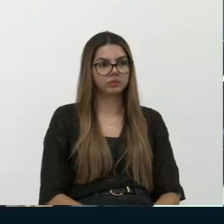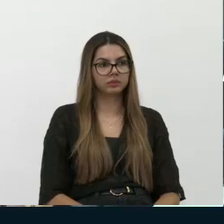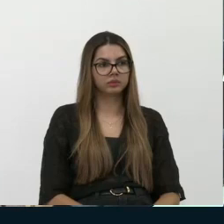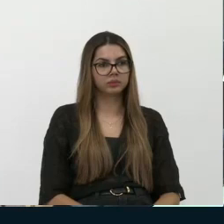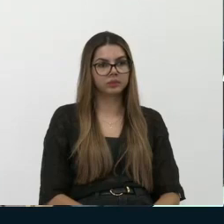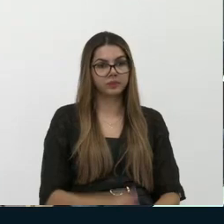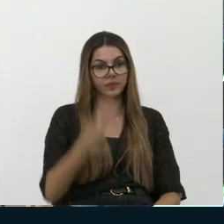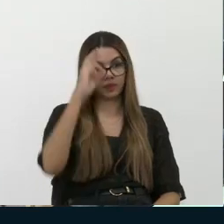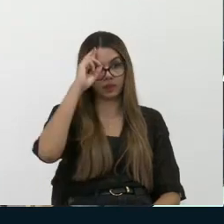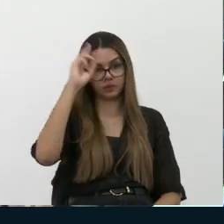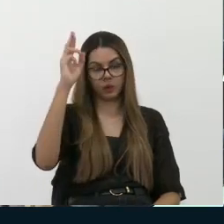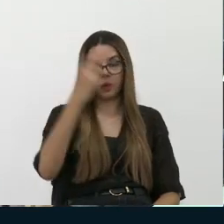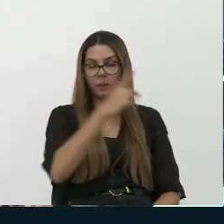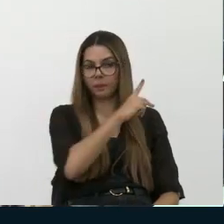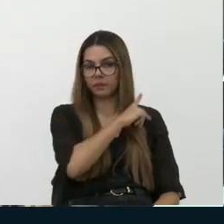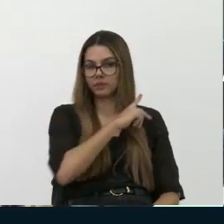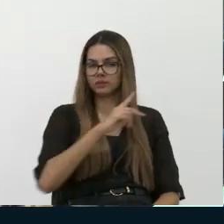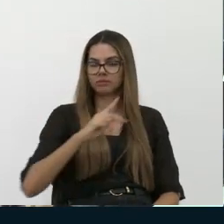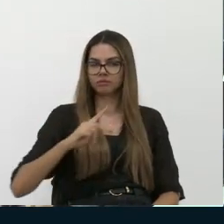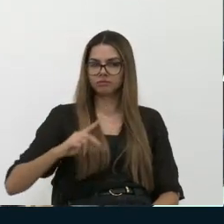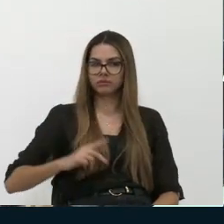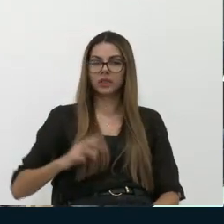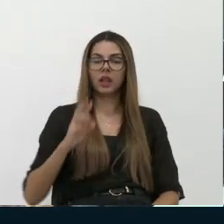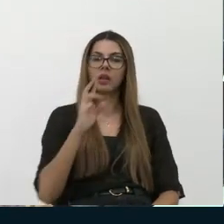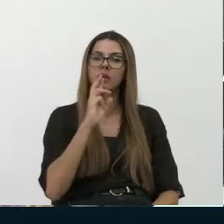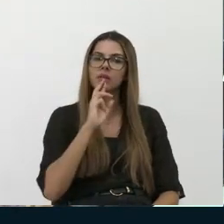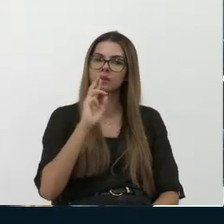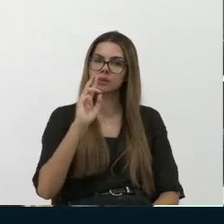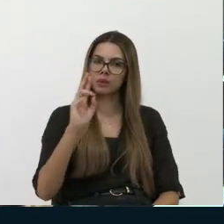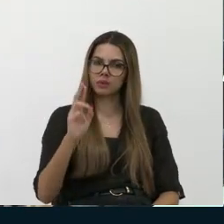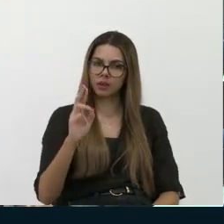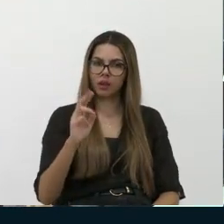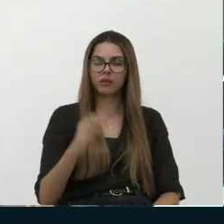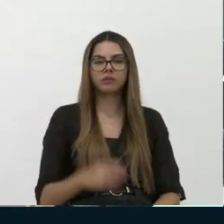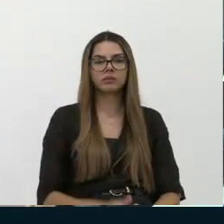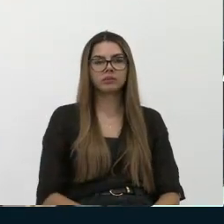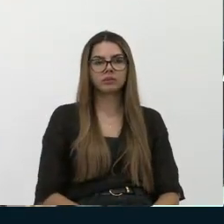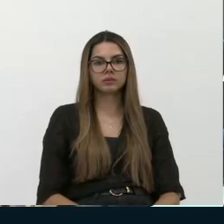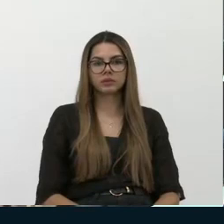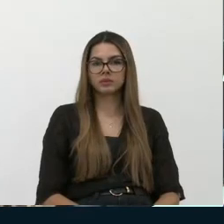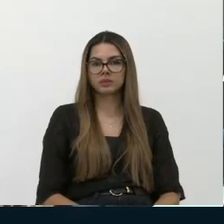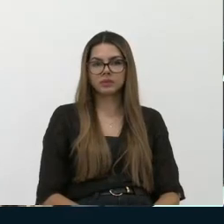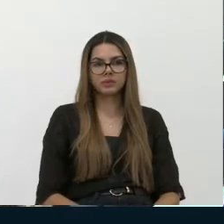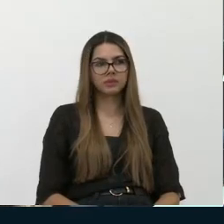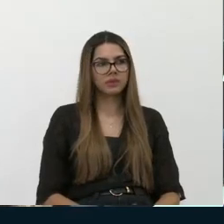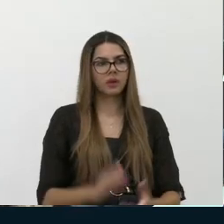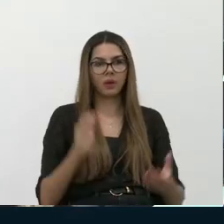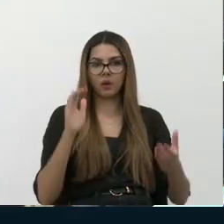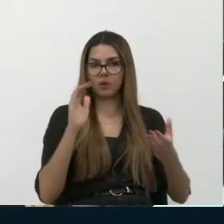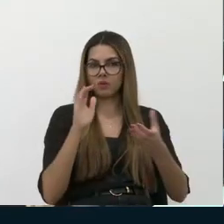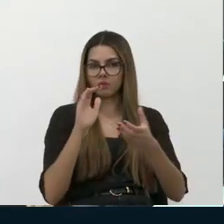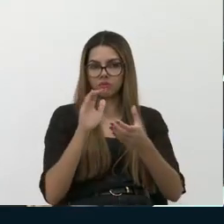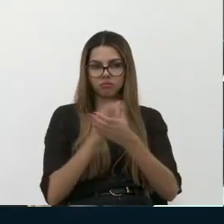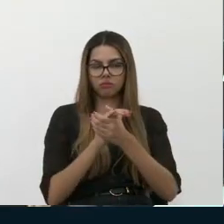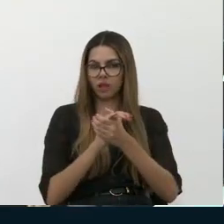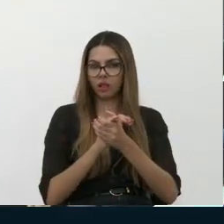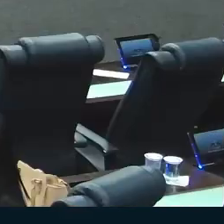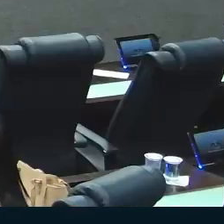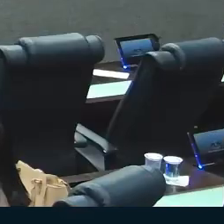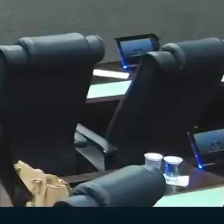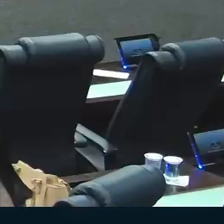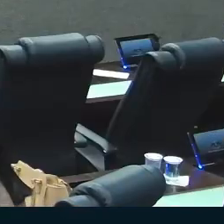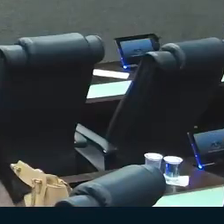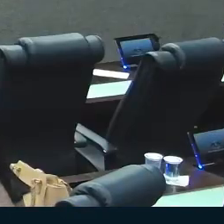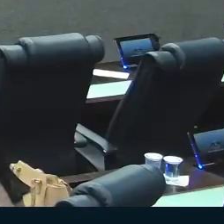Senhor presidente, eu quero responder ao senhor que eu não sou casada há poucos dias com Eloy, muito